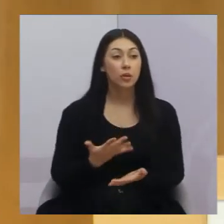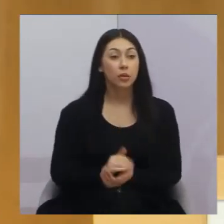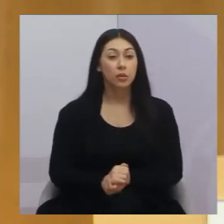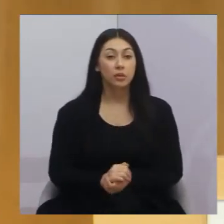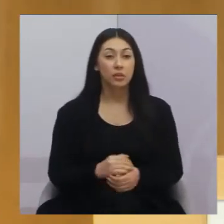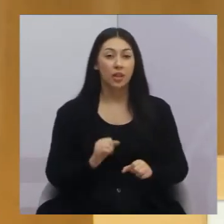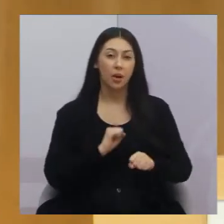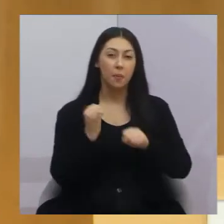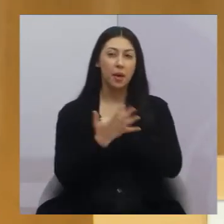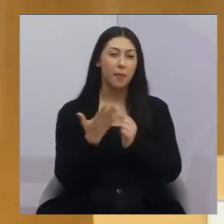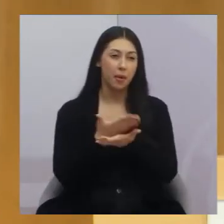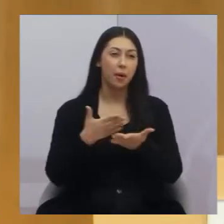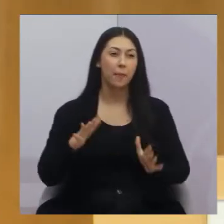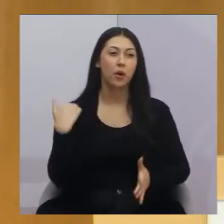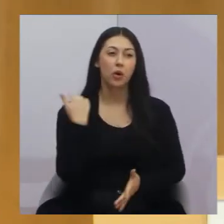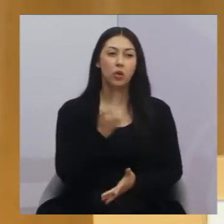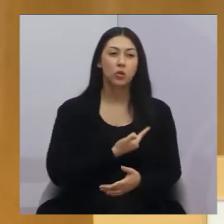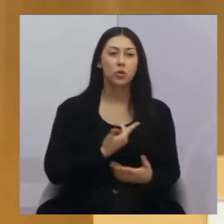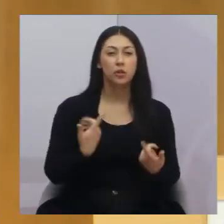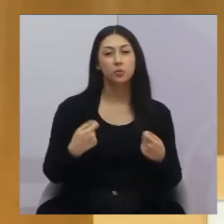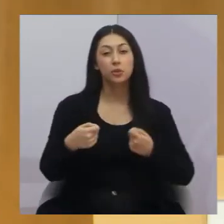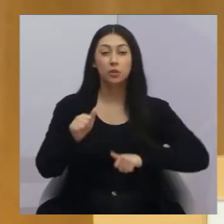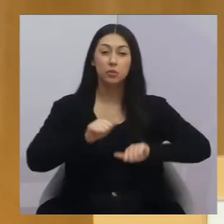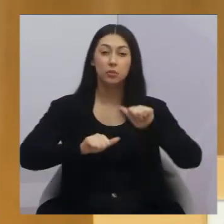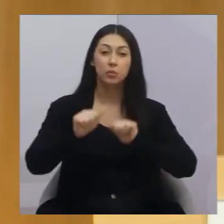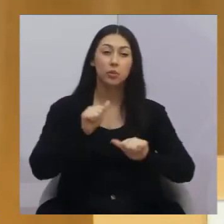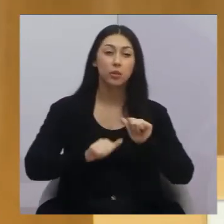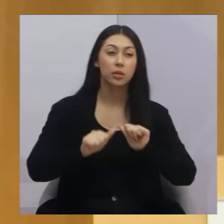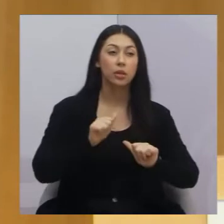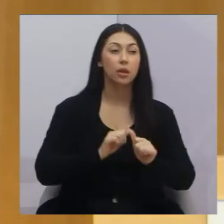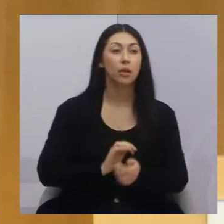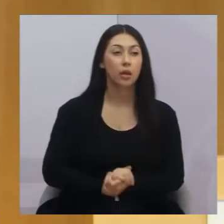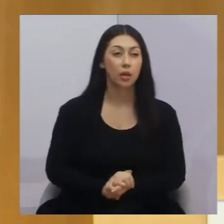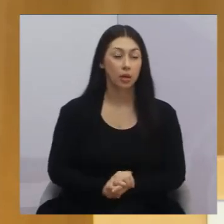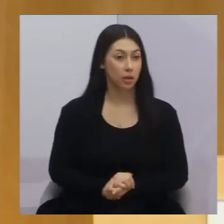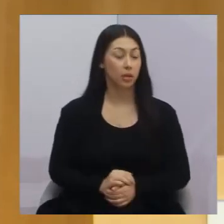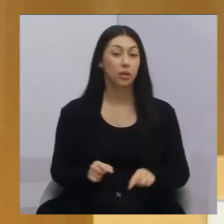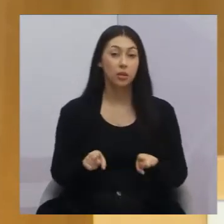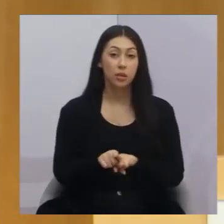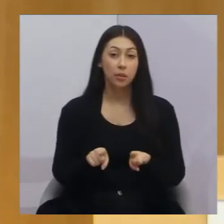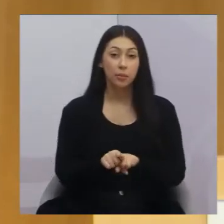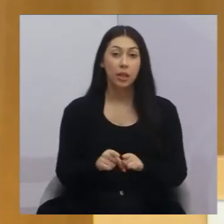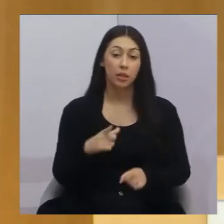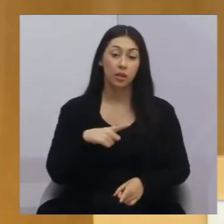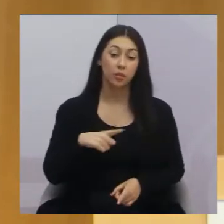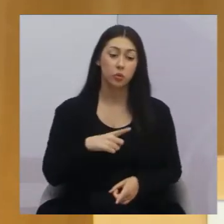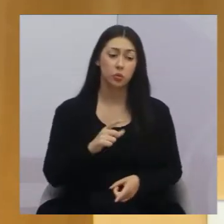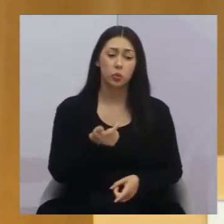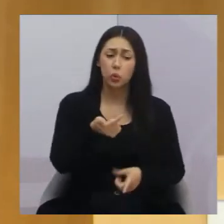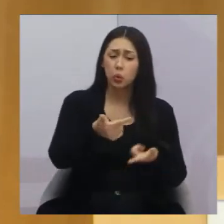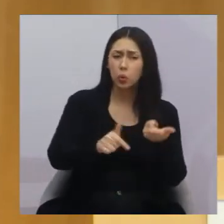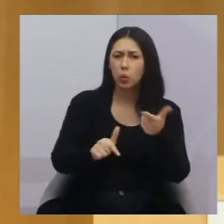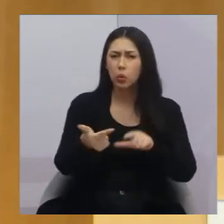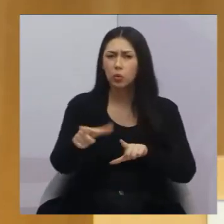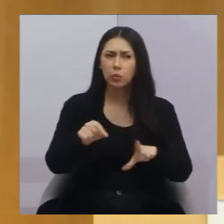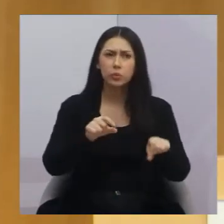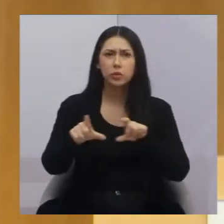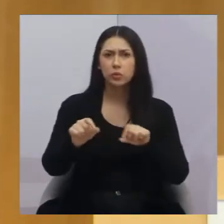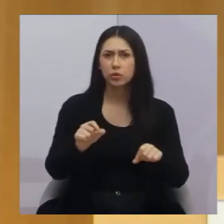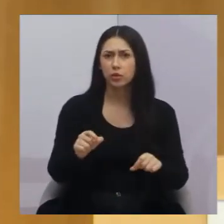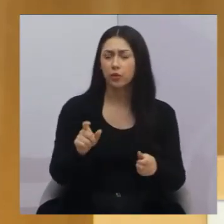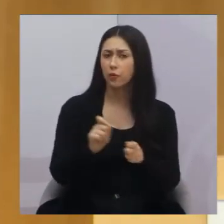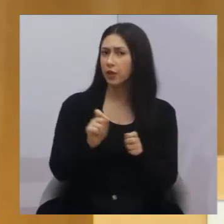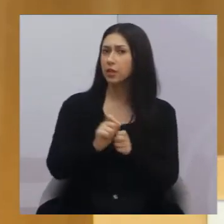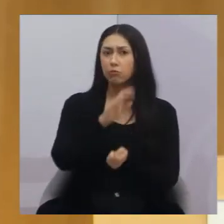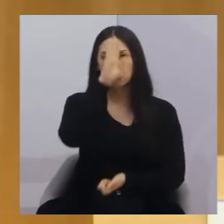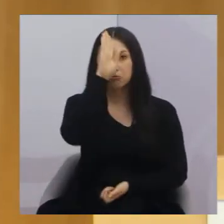pessoa, nos reinventamos como profissionais e encontramos alternativas também de não ter custo com essas coisas,